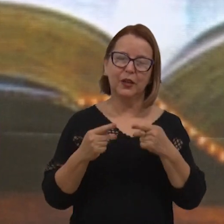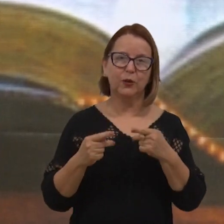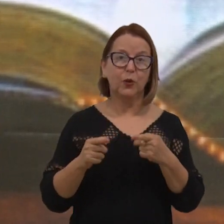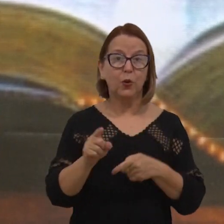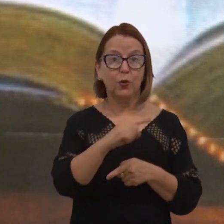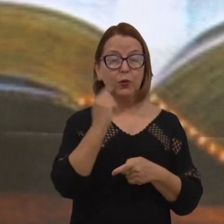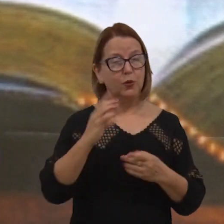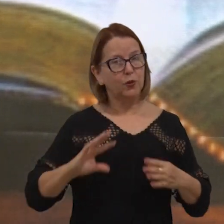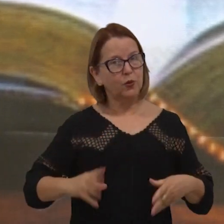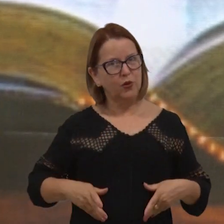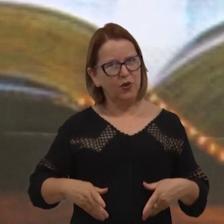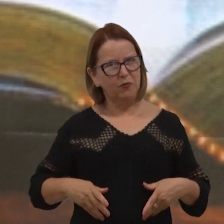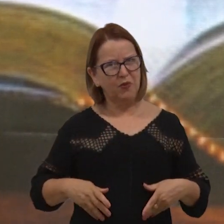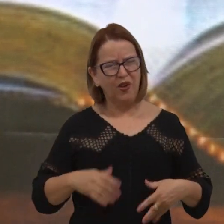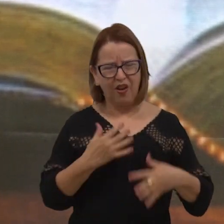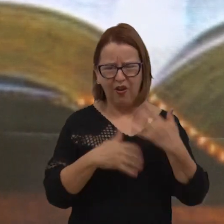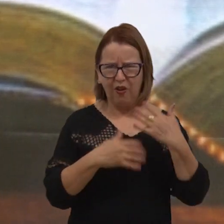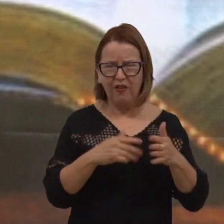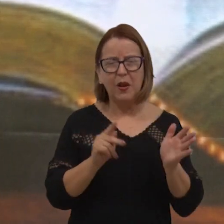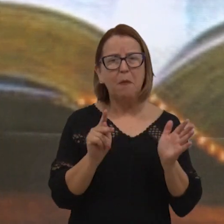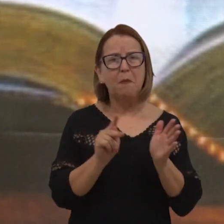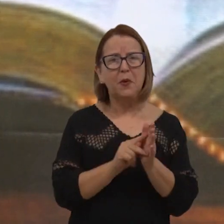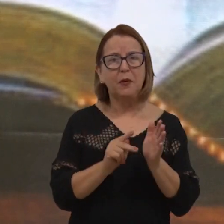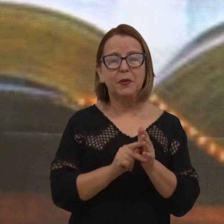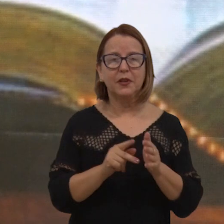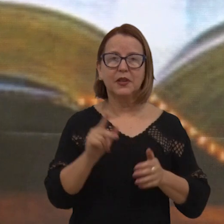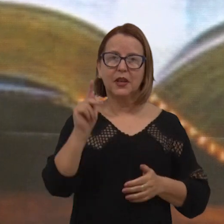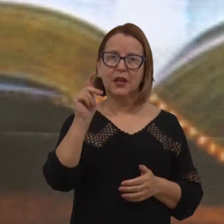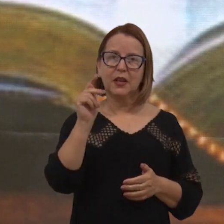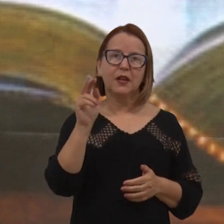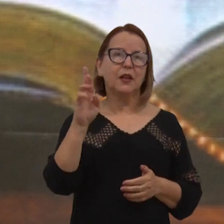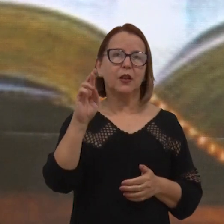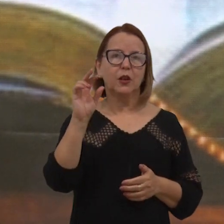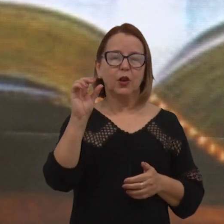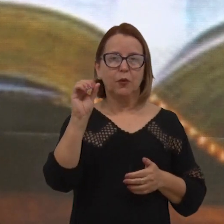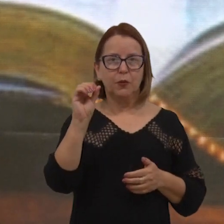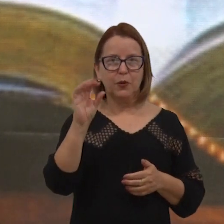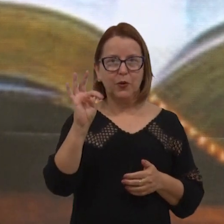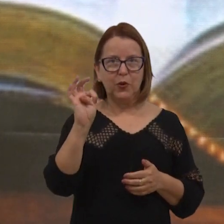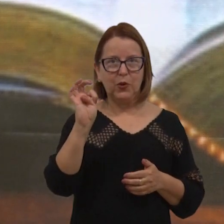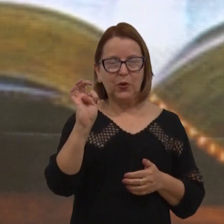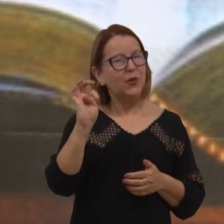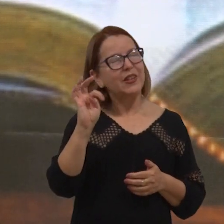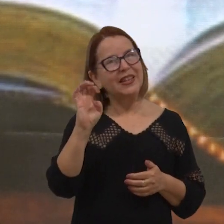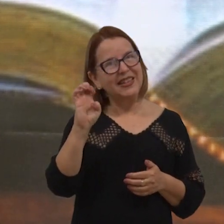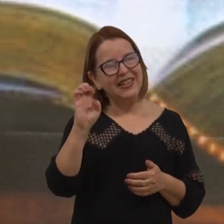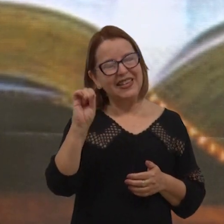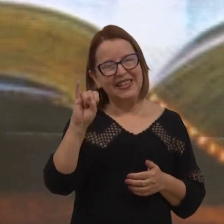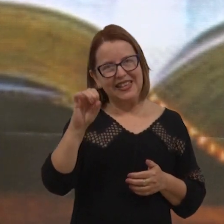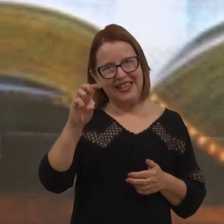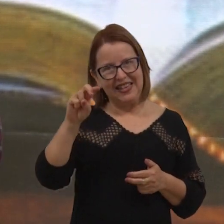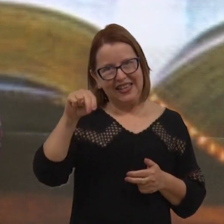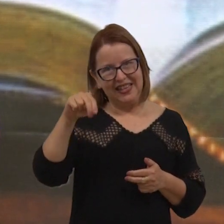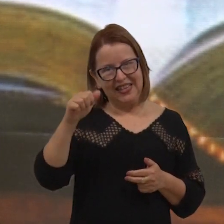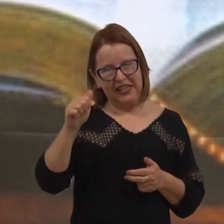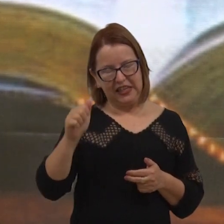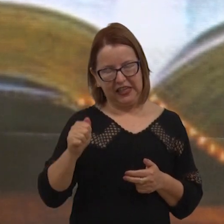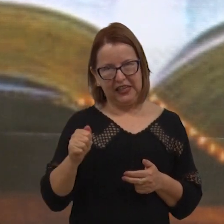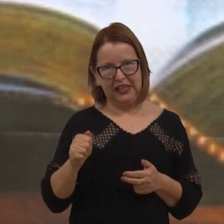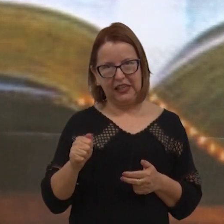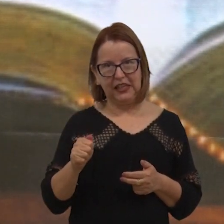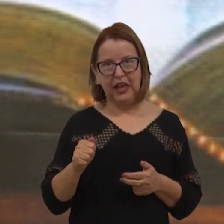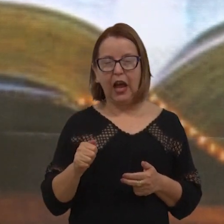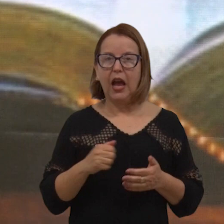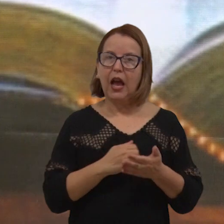o nosso corpo começa a confundir as suas próprias proteínas como agentes invasores, passando a